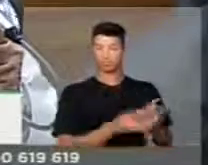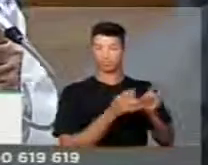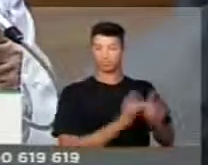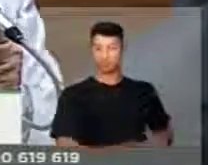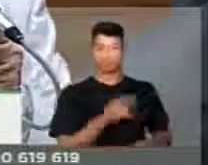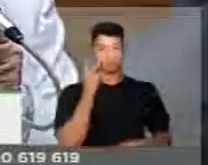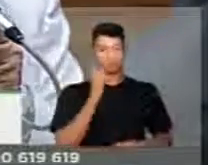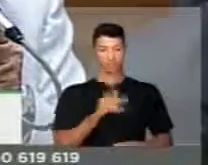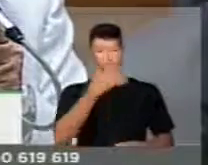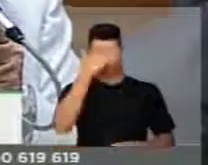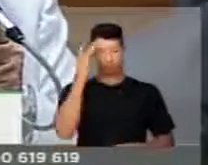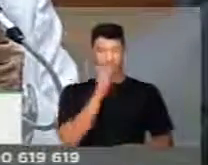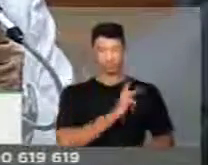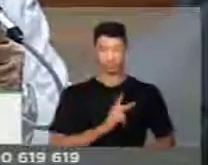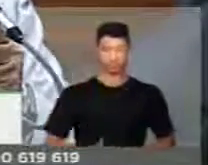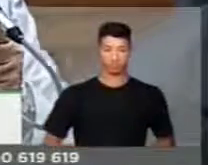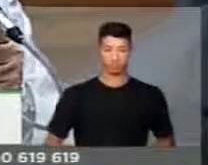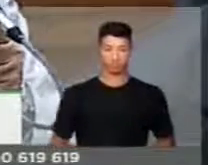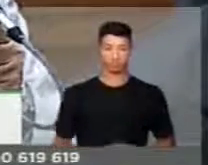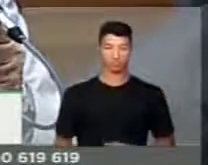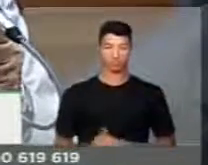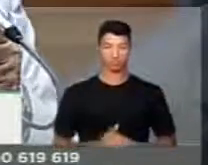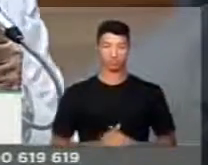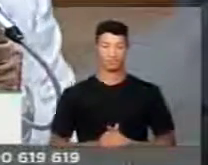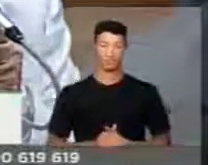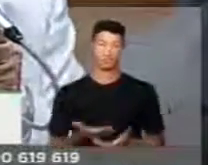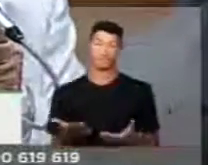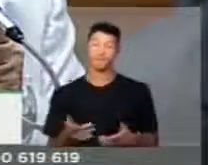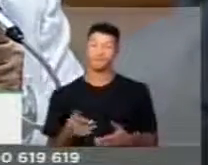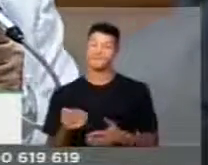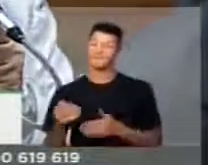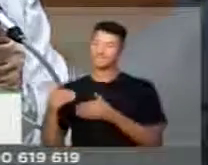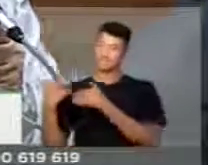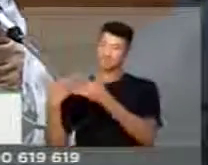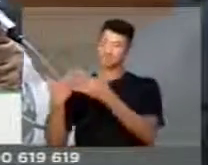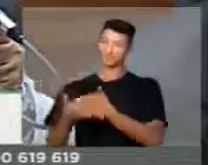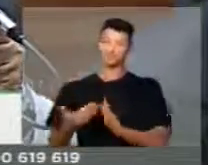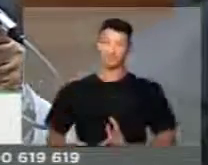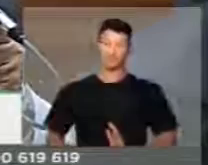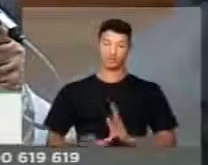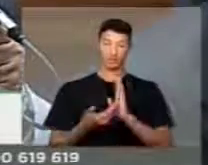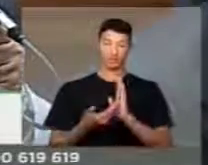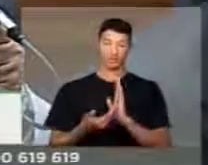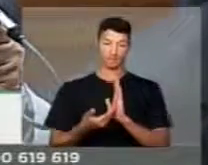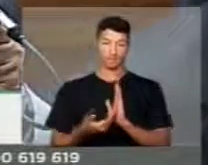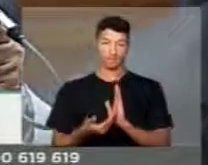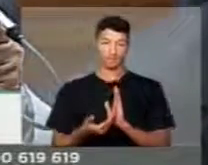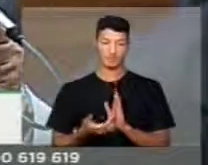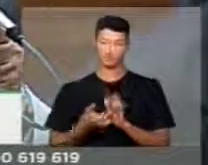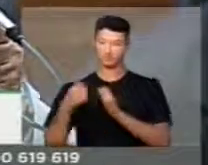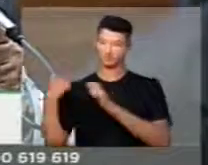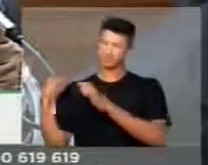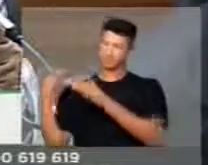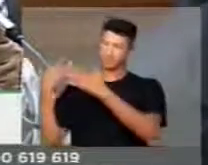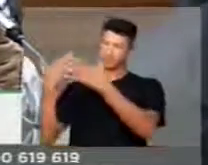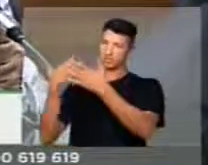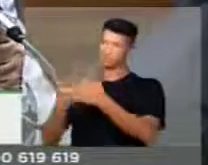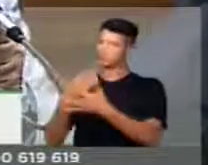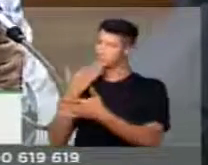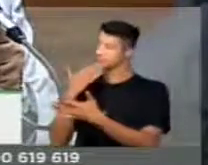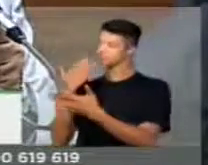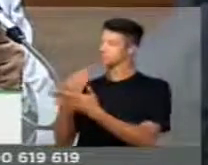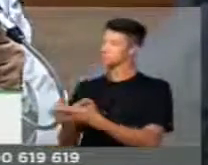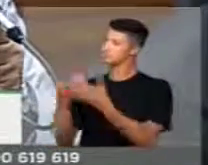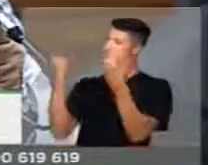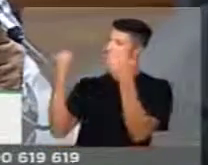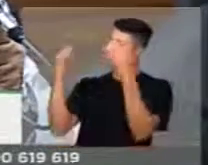para ser candidato a presidente da República. E deixa aqui nesta casa uma legião de